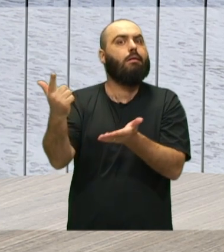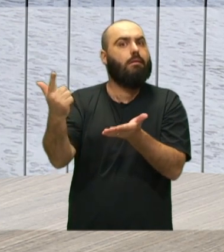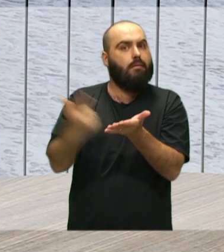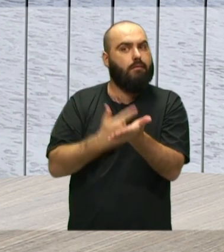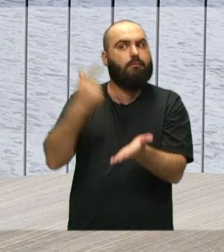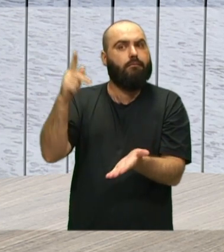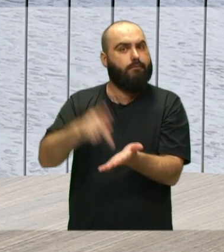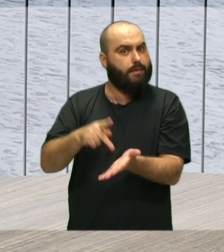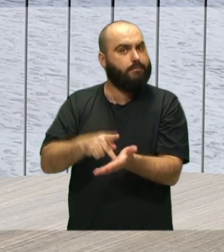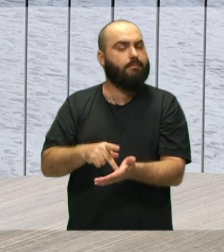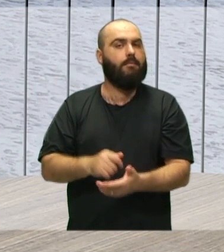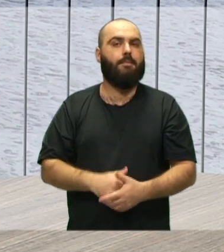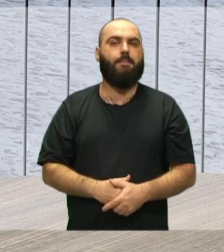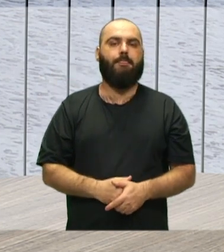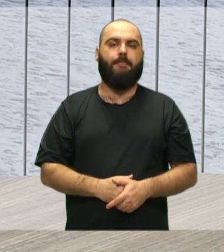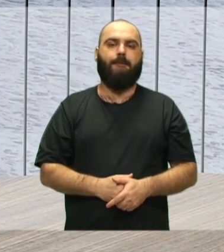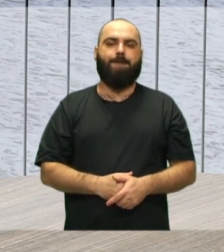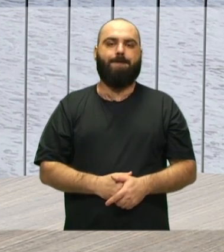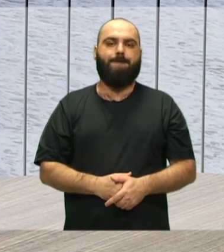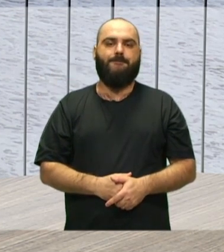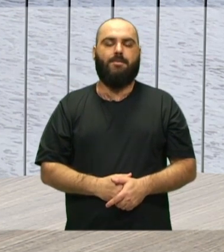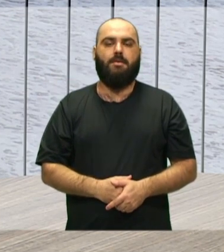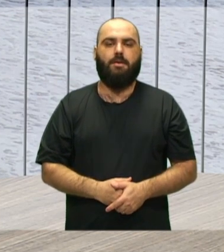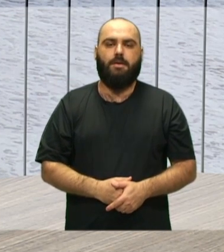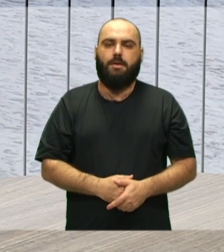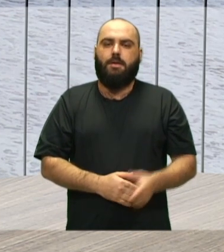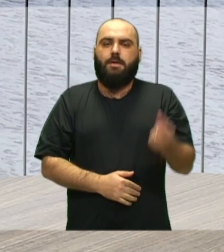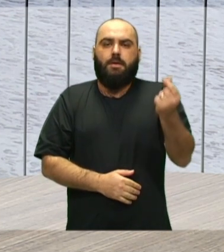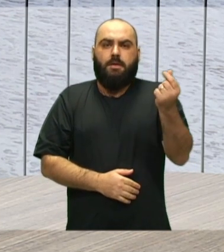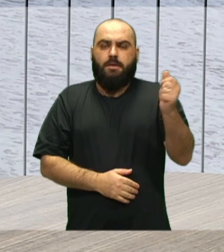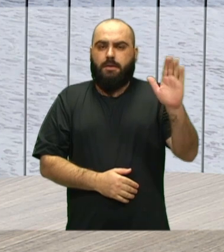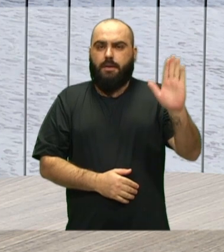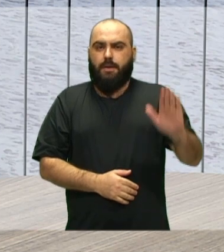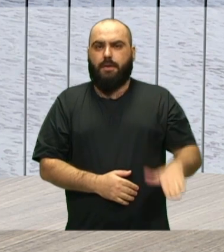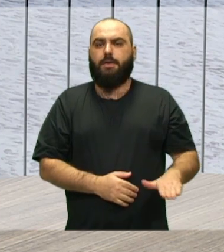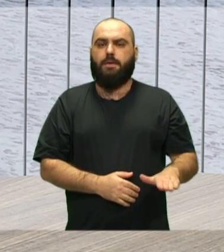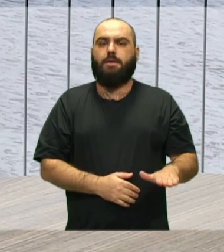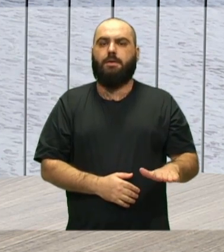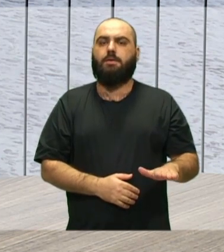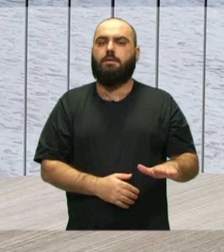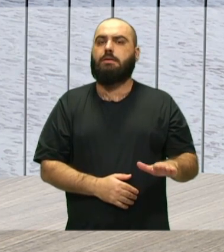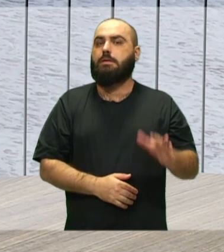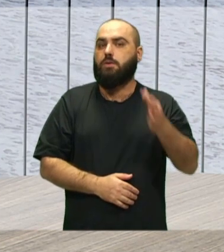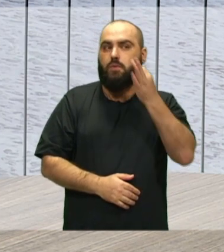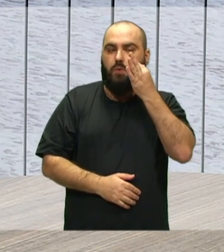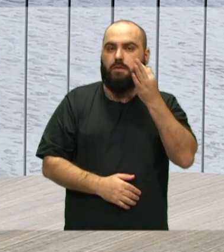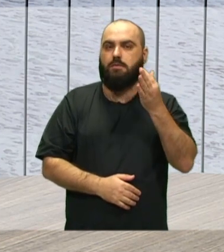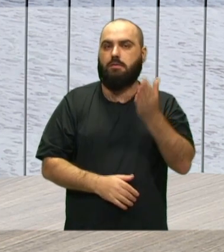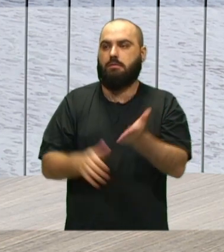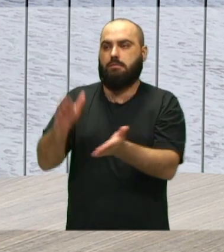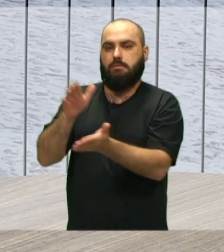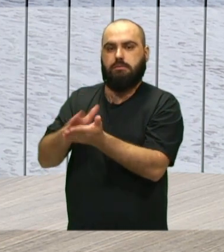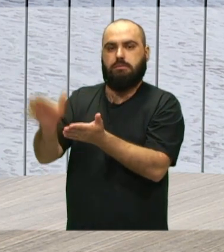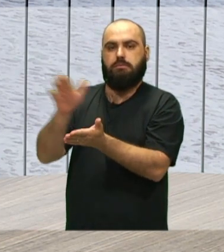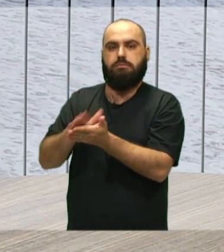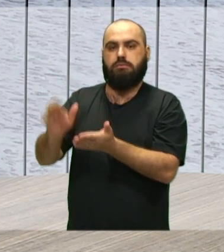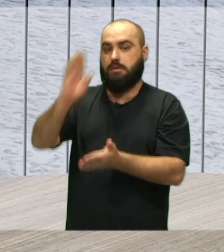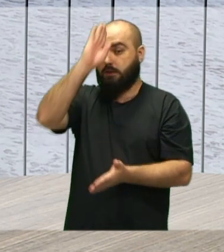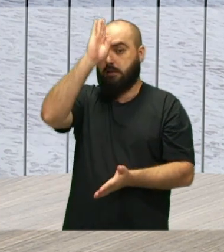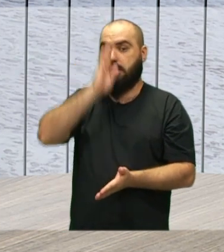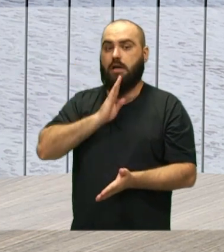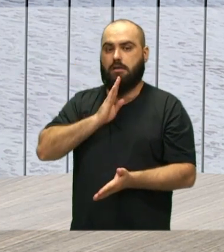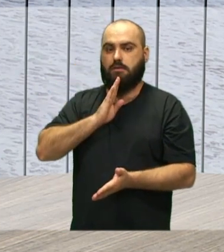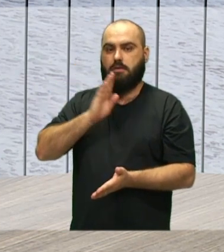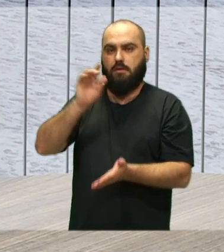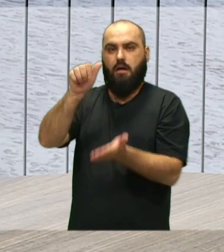sair. Então, eu disse para eles, olha, é mais barato, muitas das vezes, conseguir esse livro a preço de custo do que imprimir, ainda dou de graça para eles uma apostila